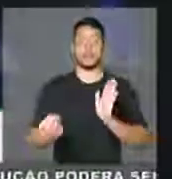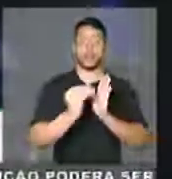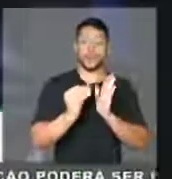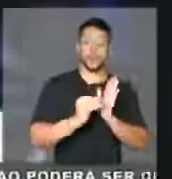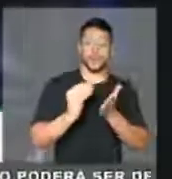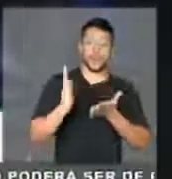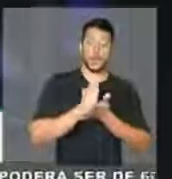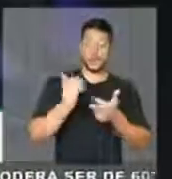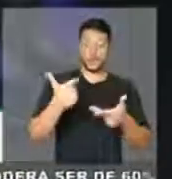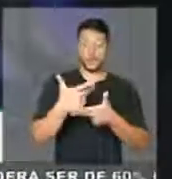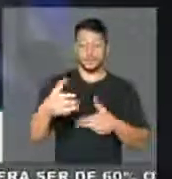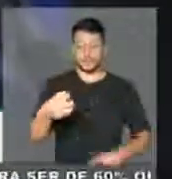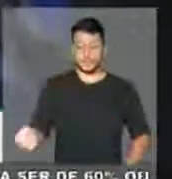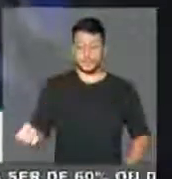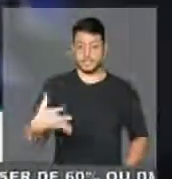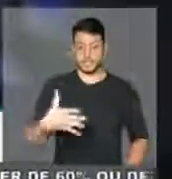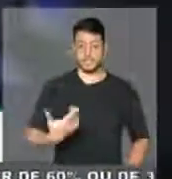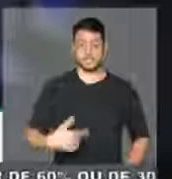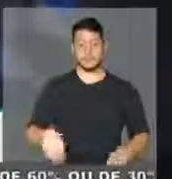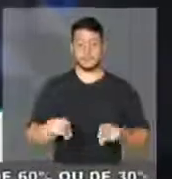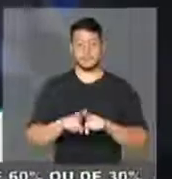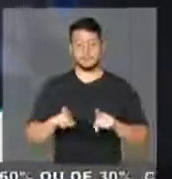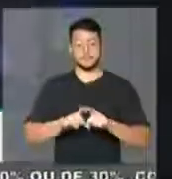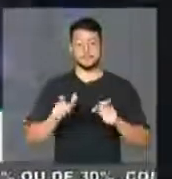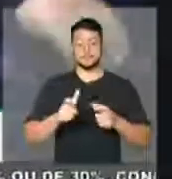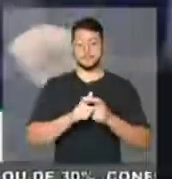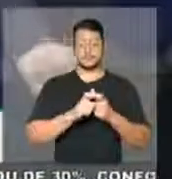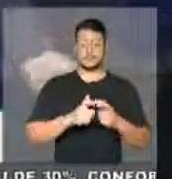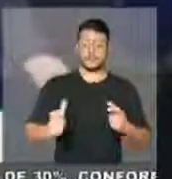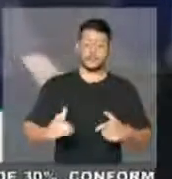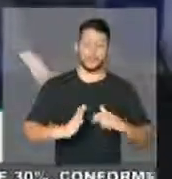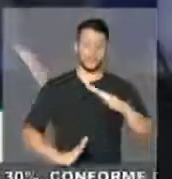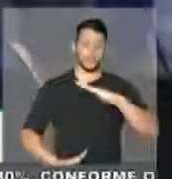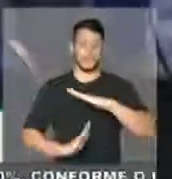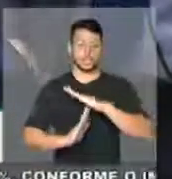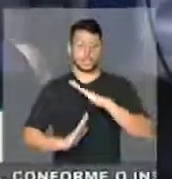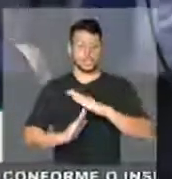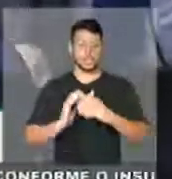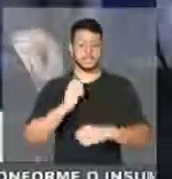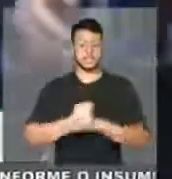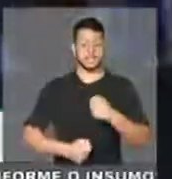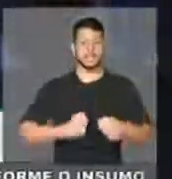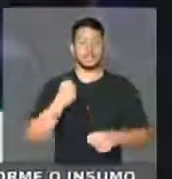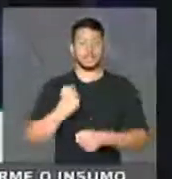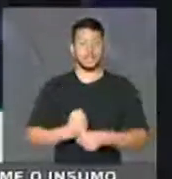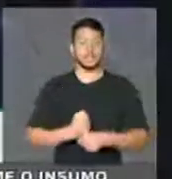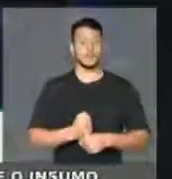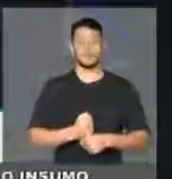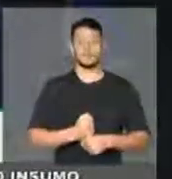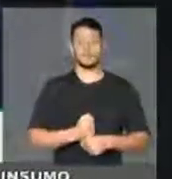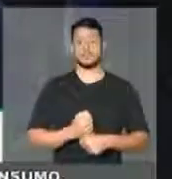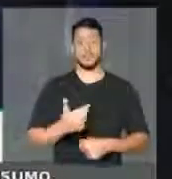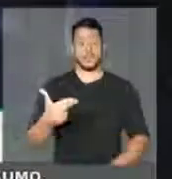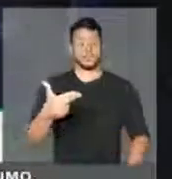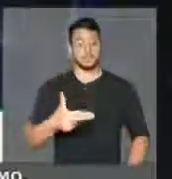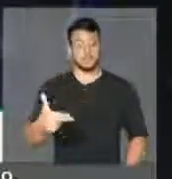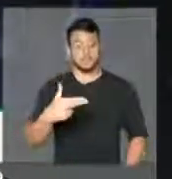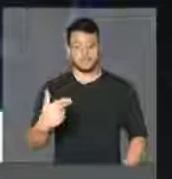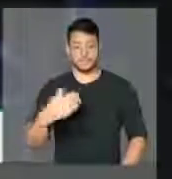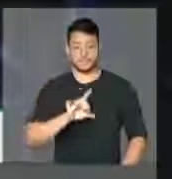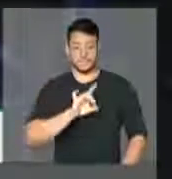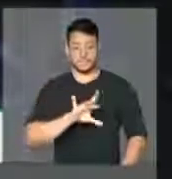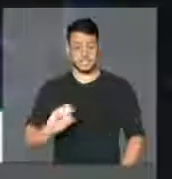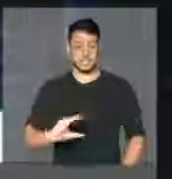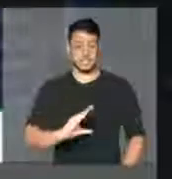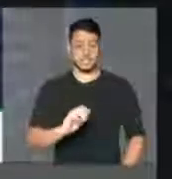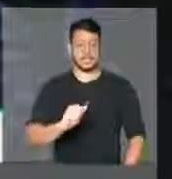por ter ampliado significativamente, por exemplo, o limite anual de armas dos próprios CACs, de modo que nós temos